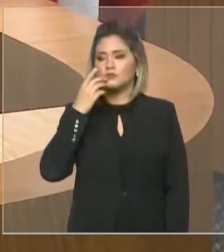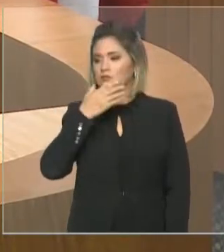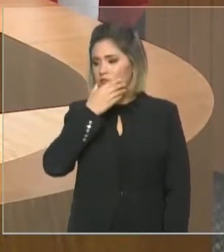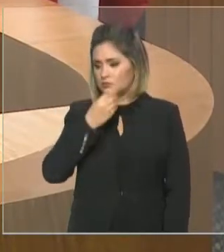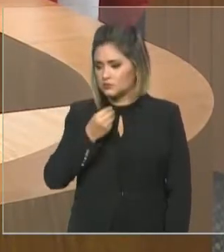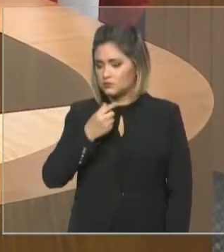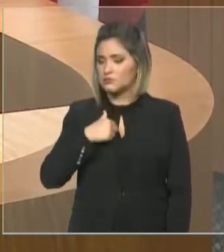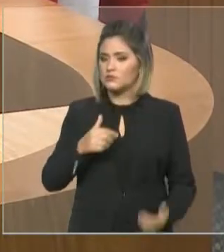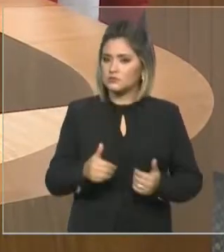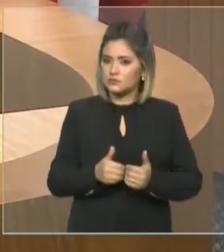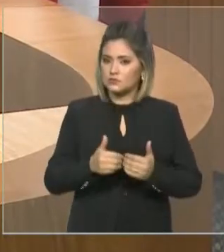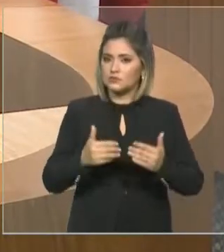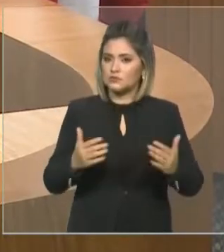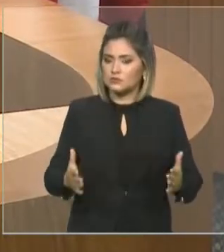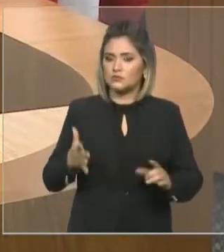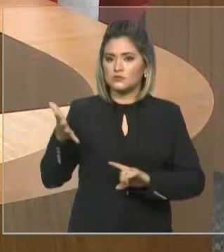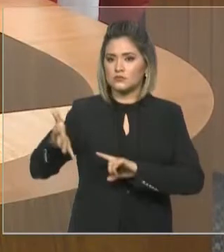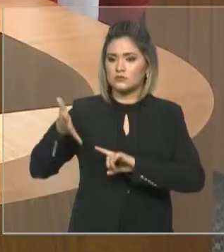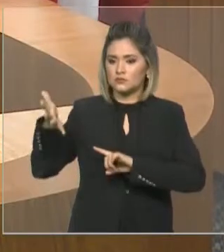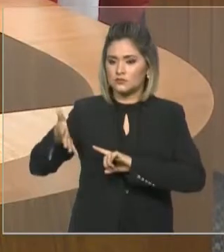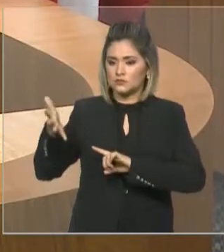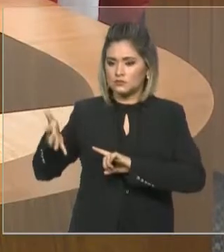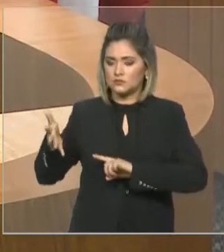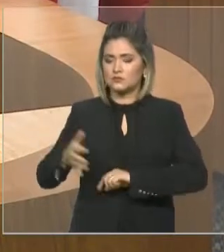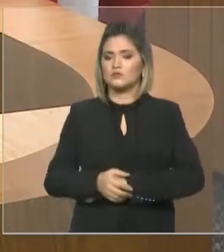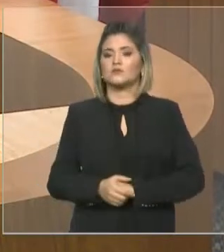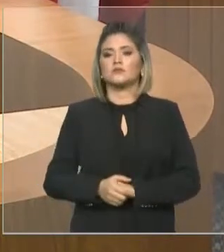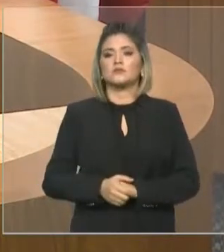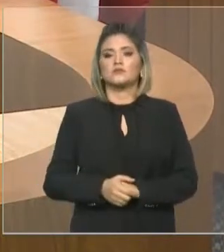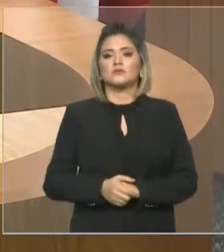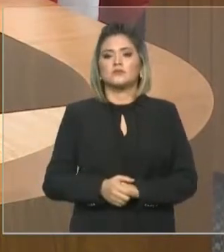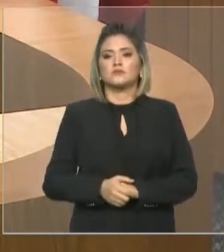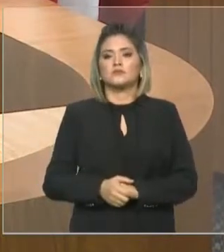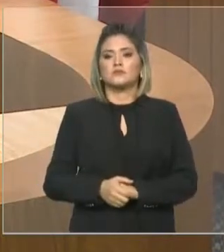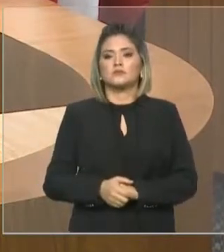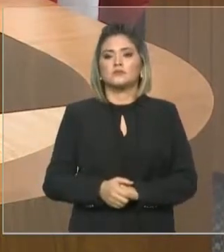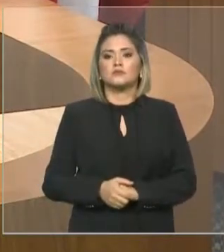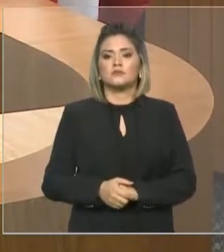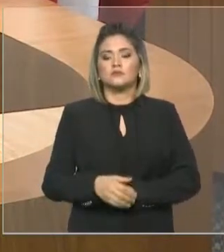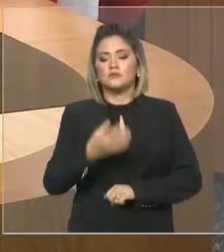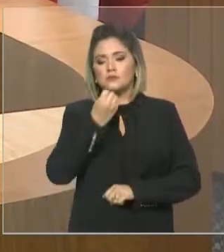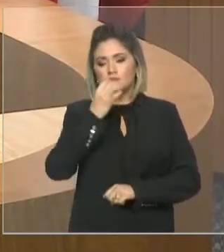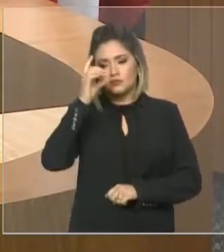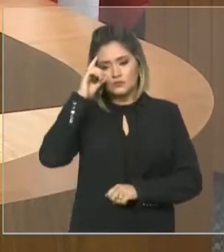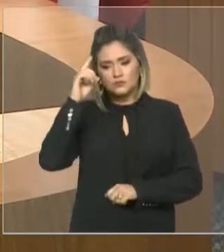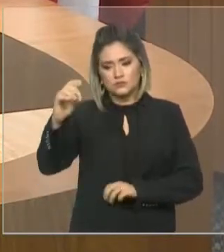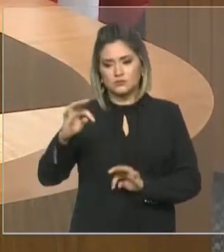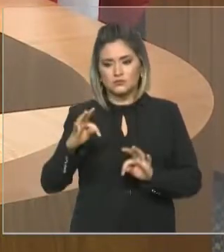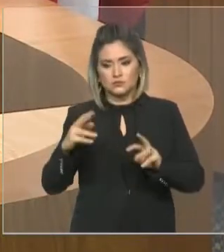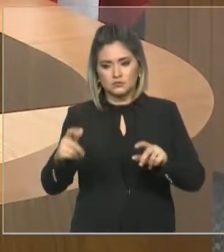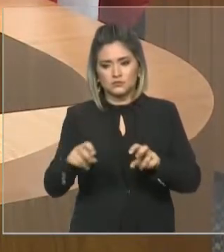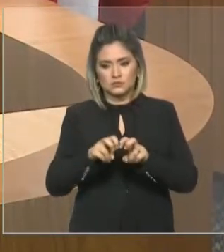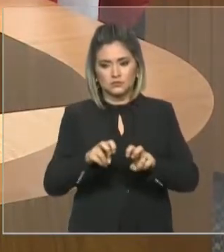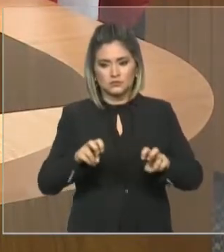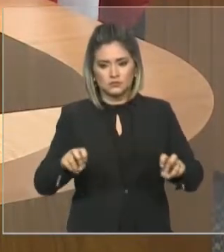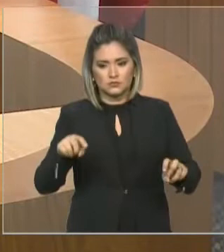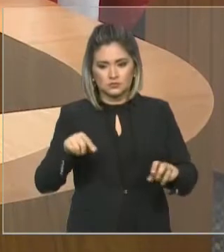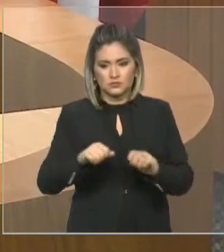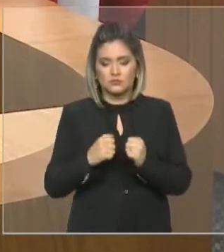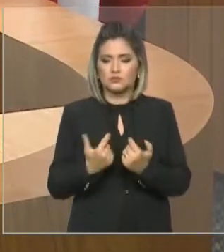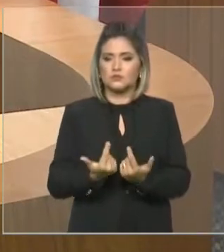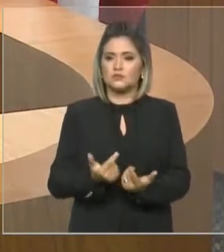inicio aqui a minha fala saudando os membros da mesa diretora desta casa, os